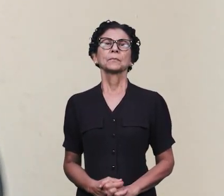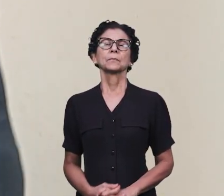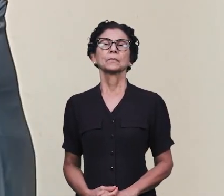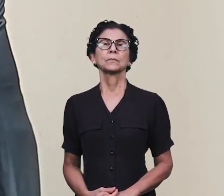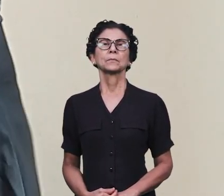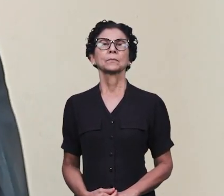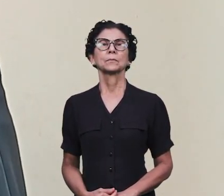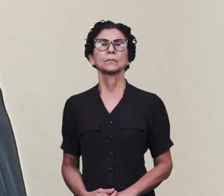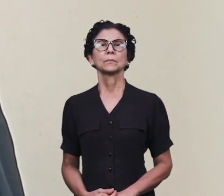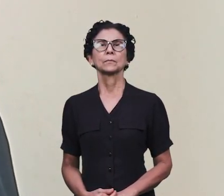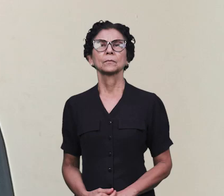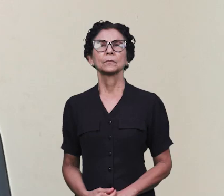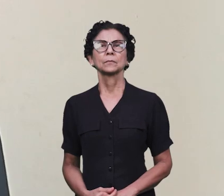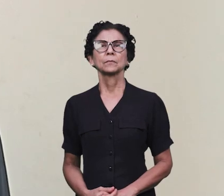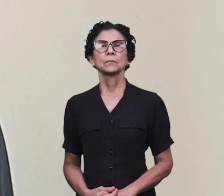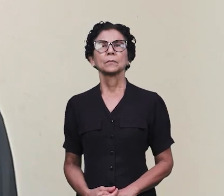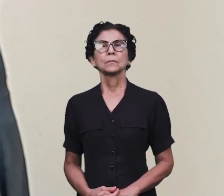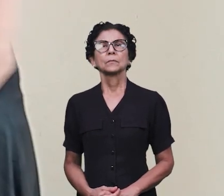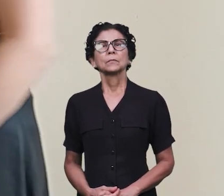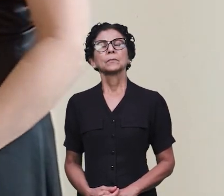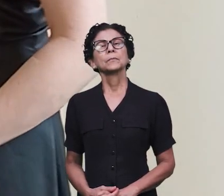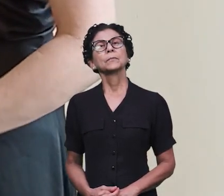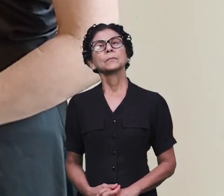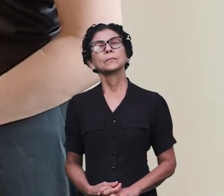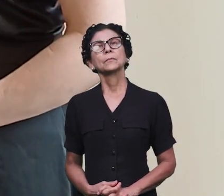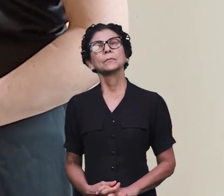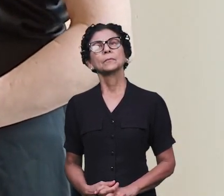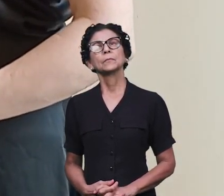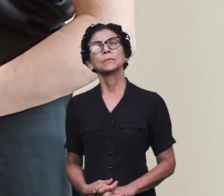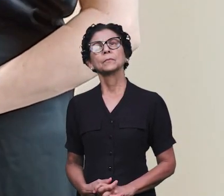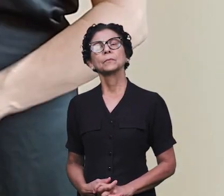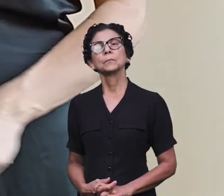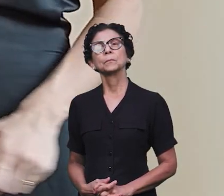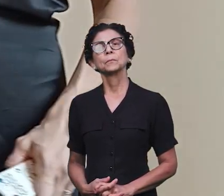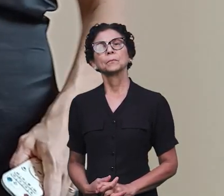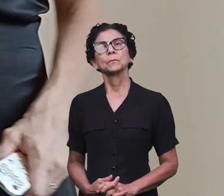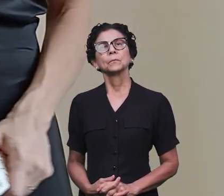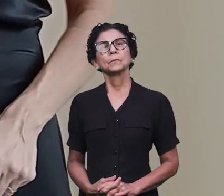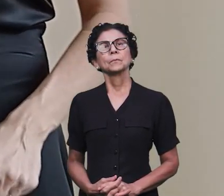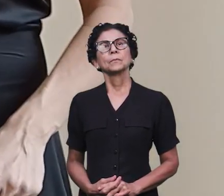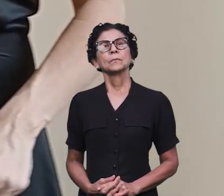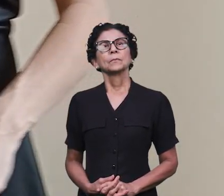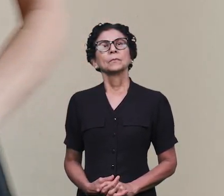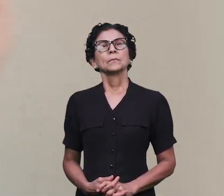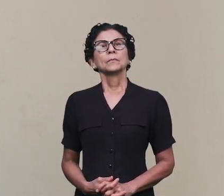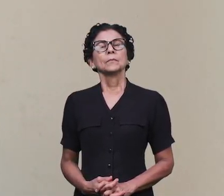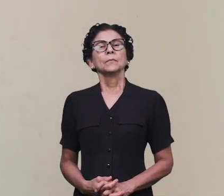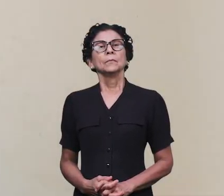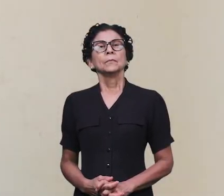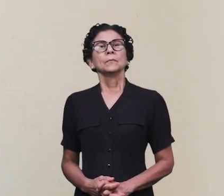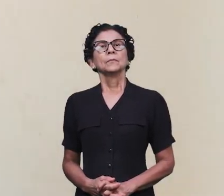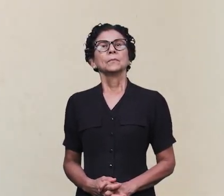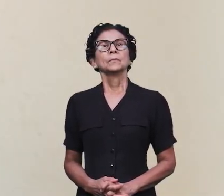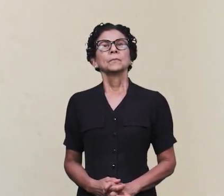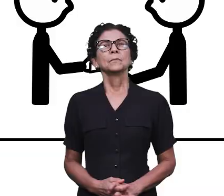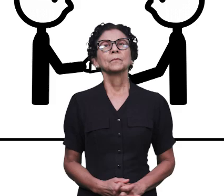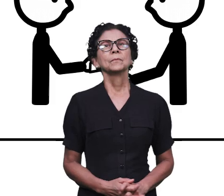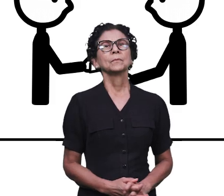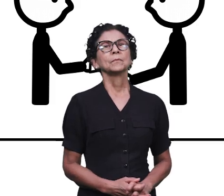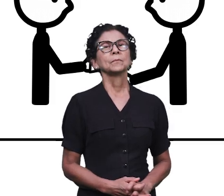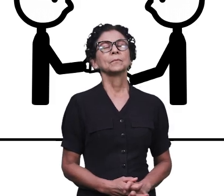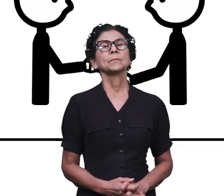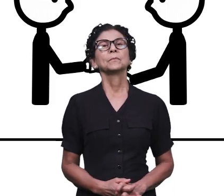Então, um ponto focal é que Antipas não teve medo. E isso fez com que ele falasse.